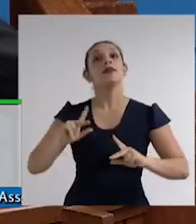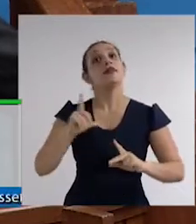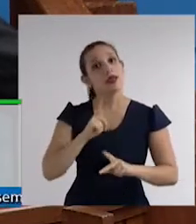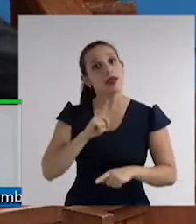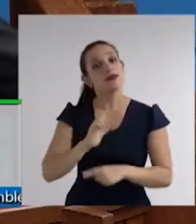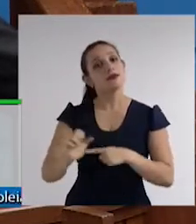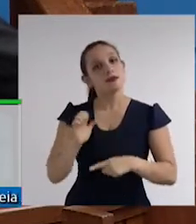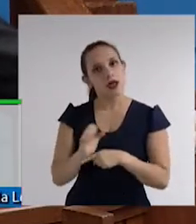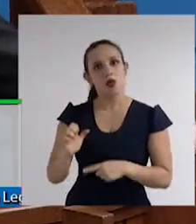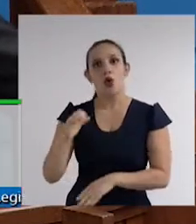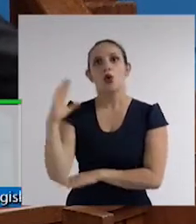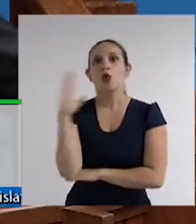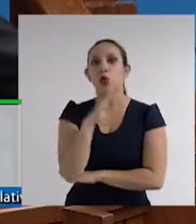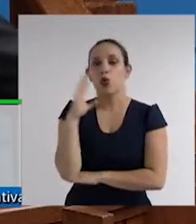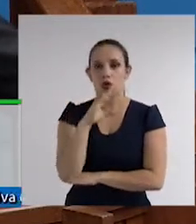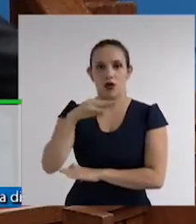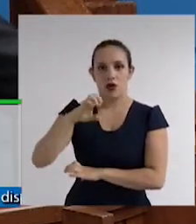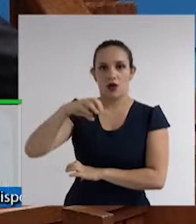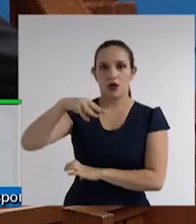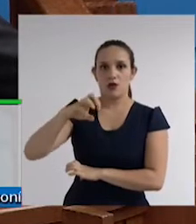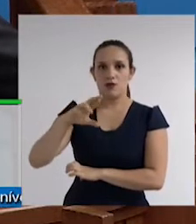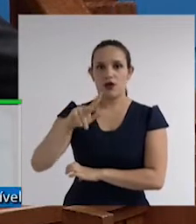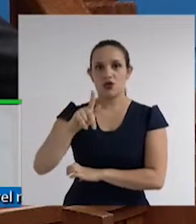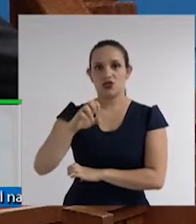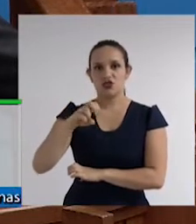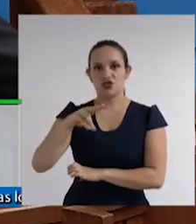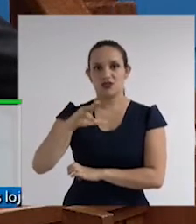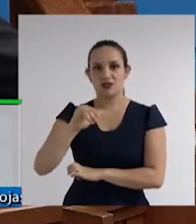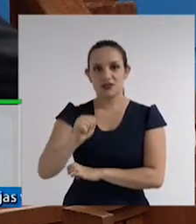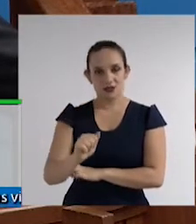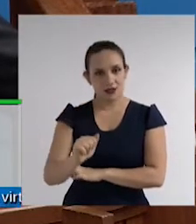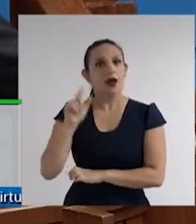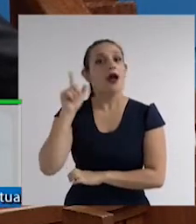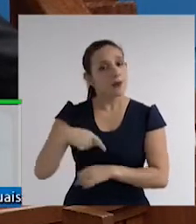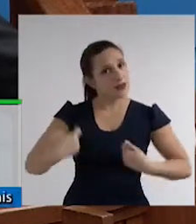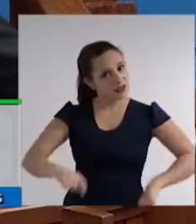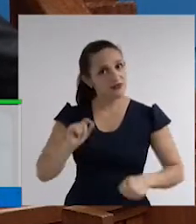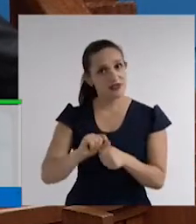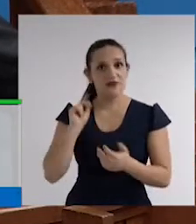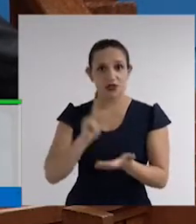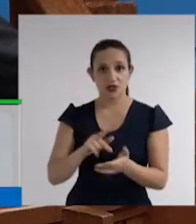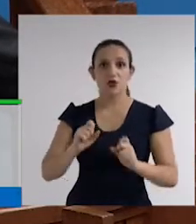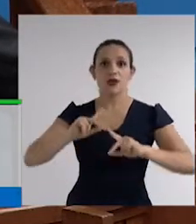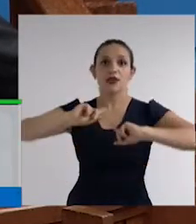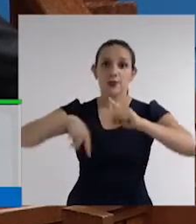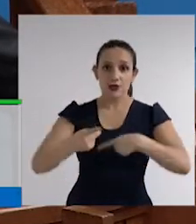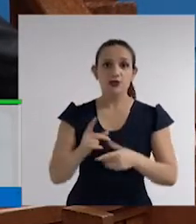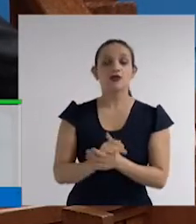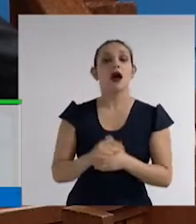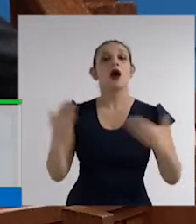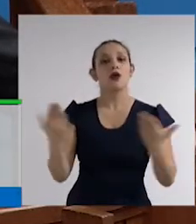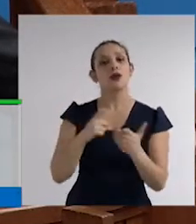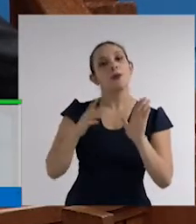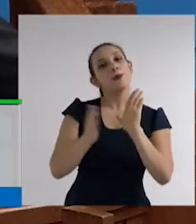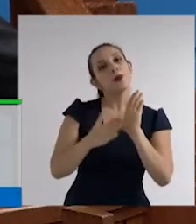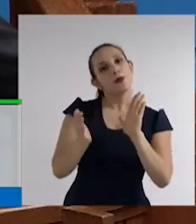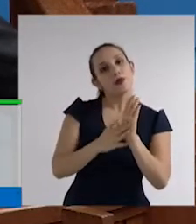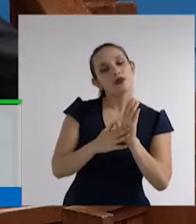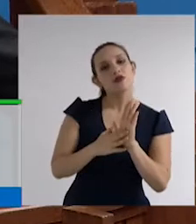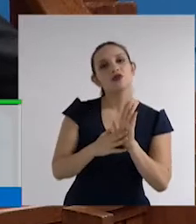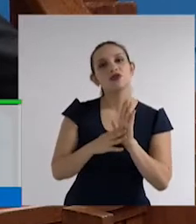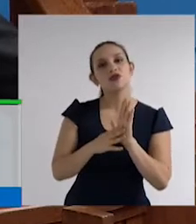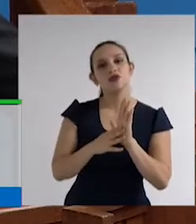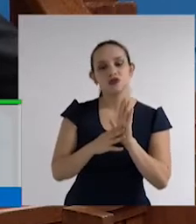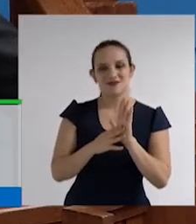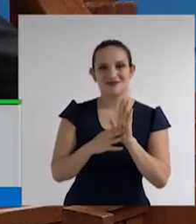é a primeira coisa que o governador Reinaldo tinha que fazer era isso. Na sequência, a propositura de se reduzir